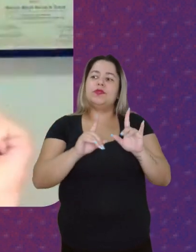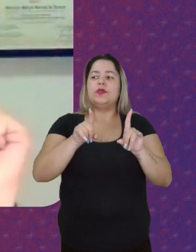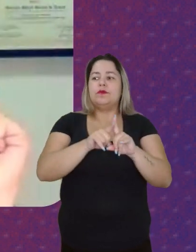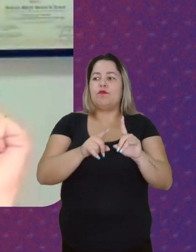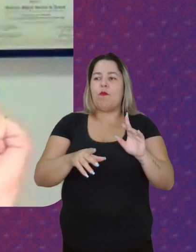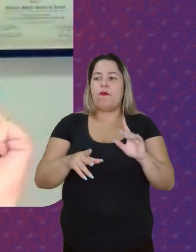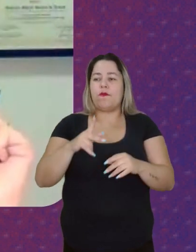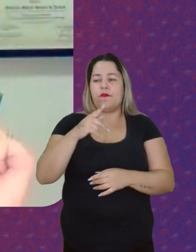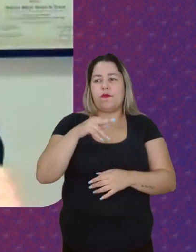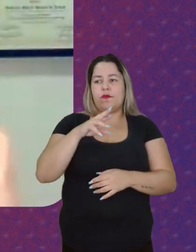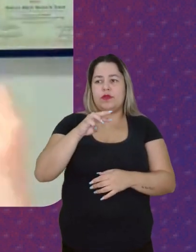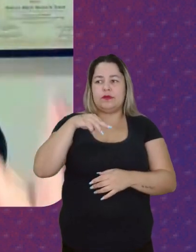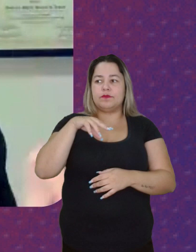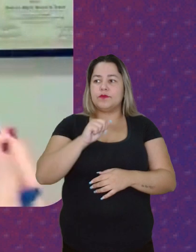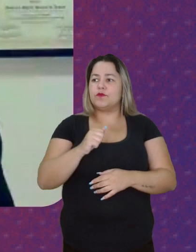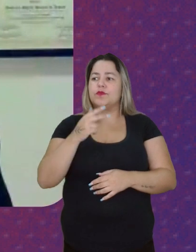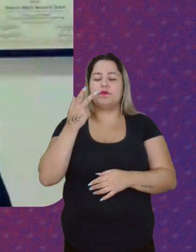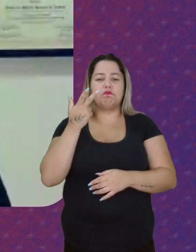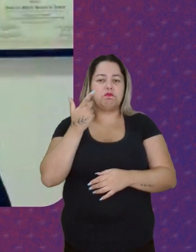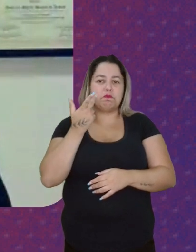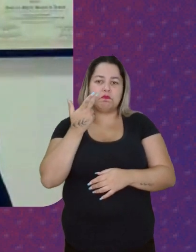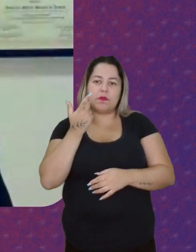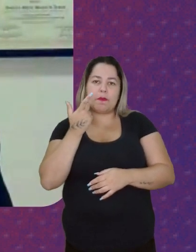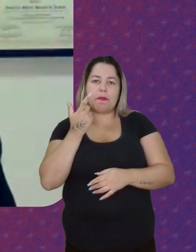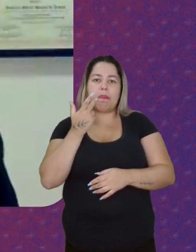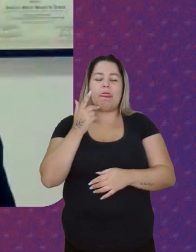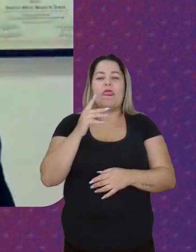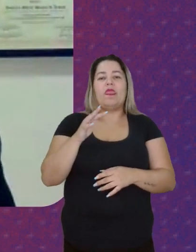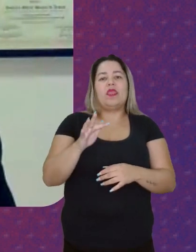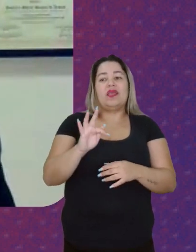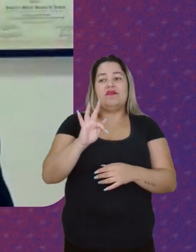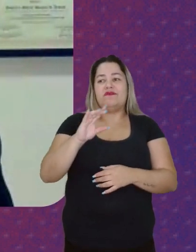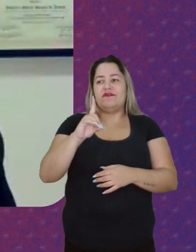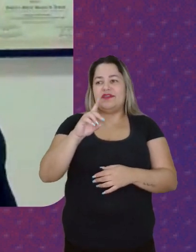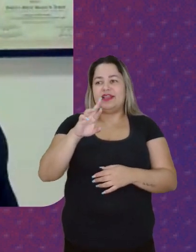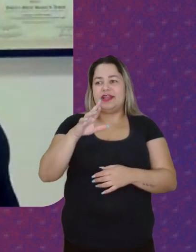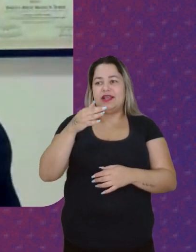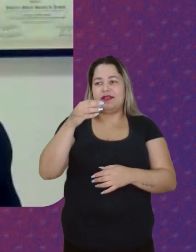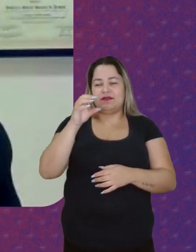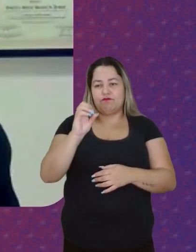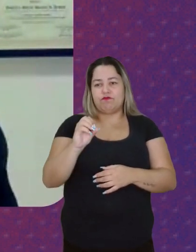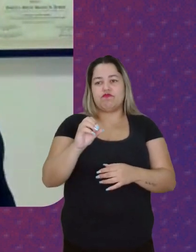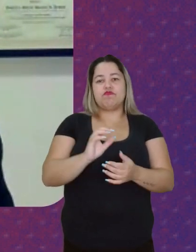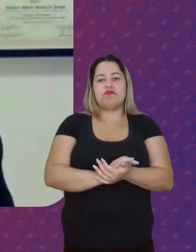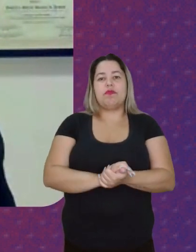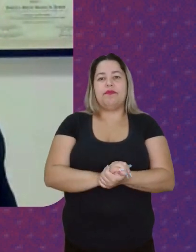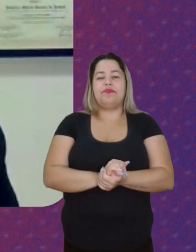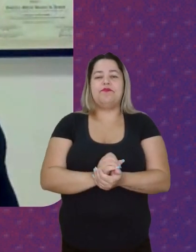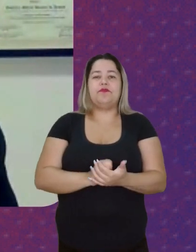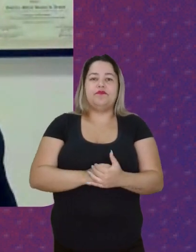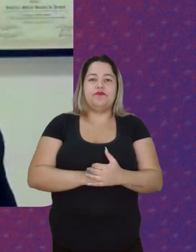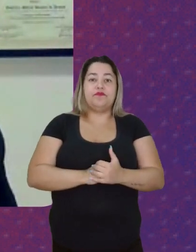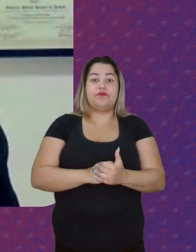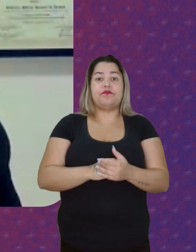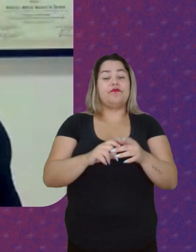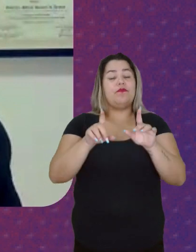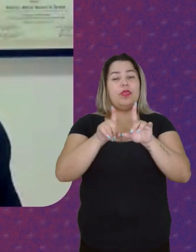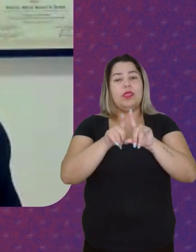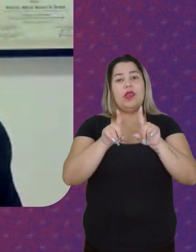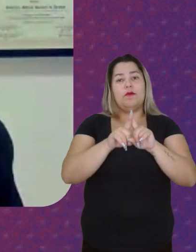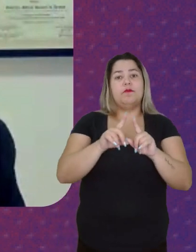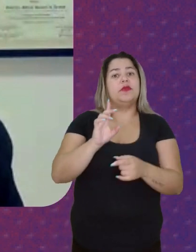programa comum, né, no Estatuto Comum da Federação, especialmente aquelas diretrizes que